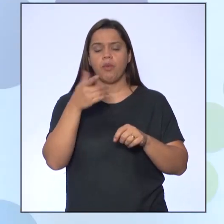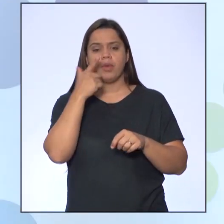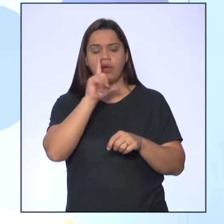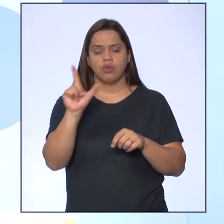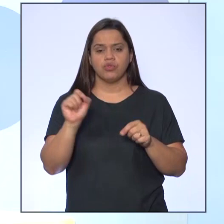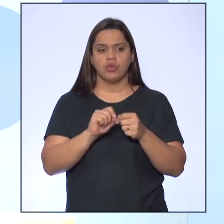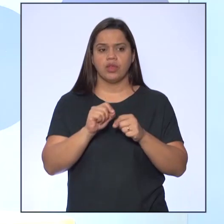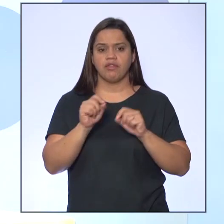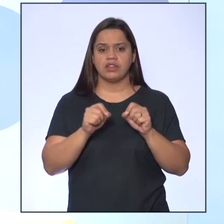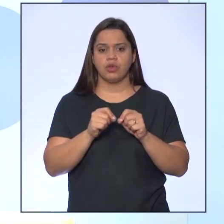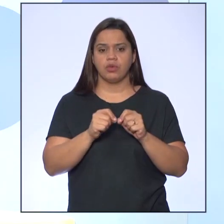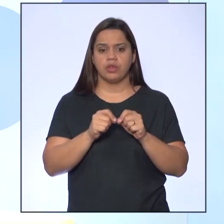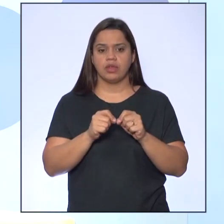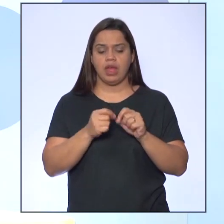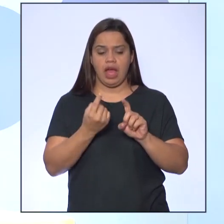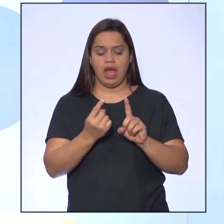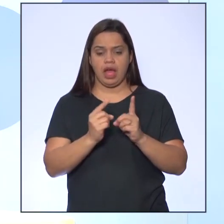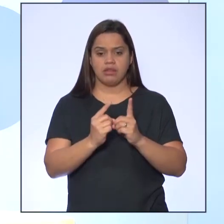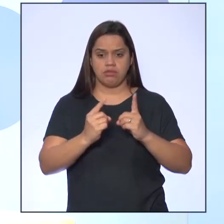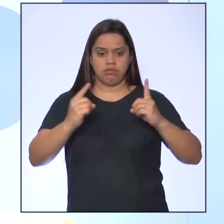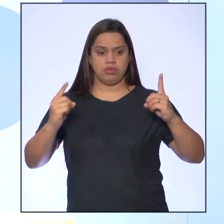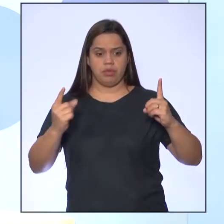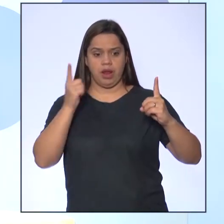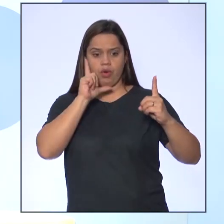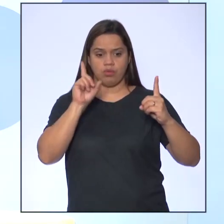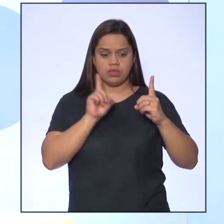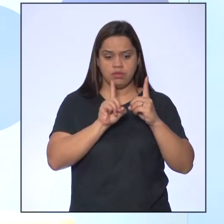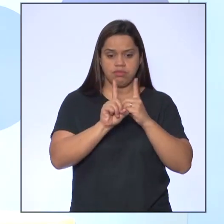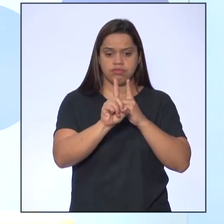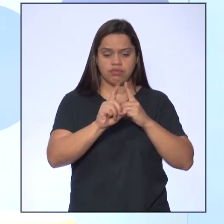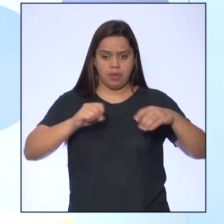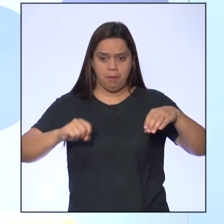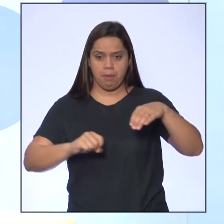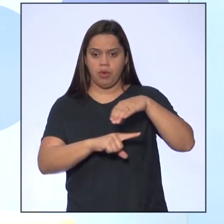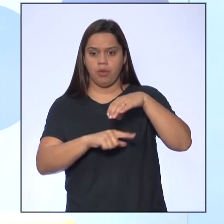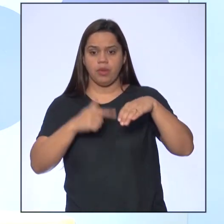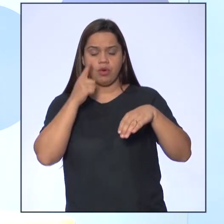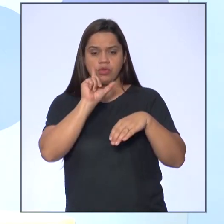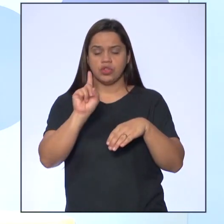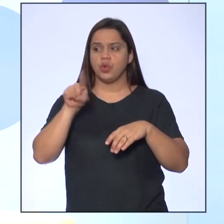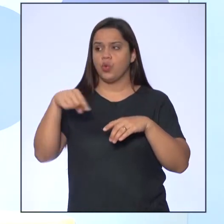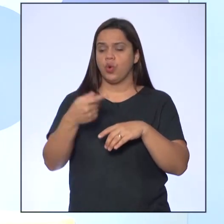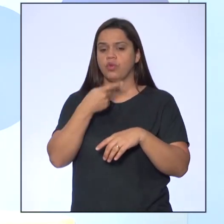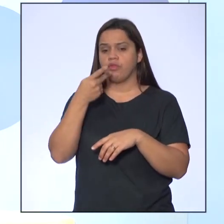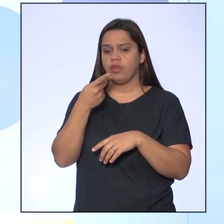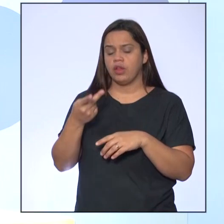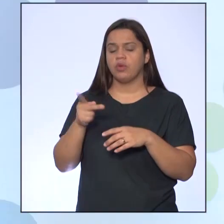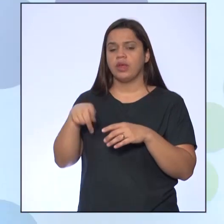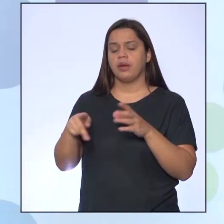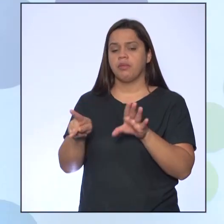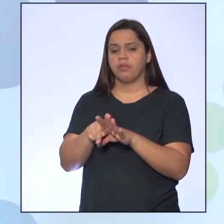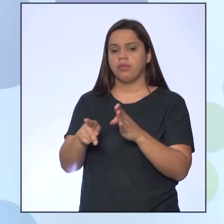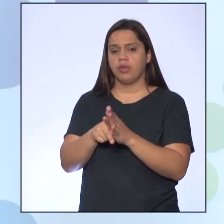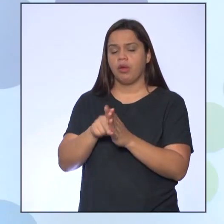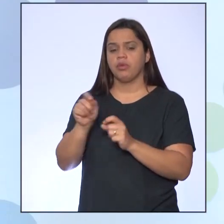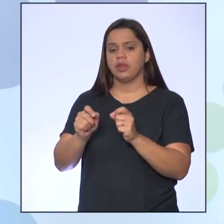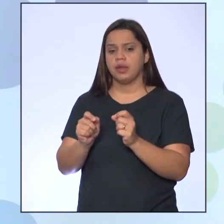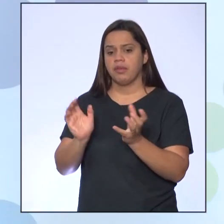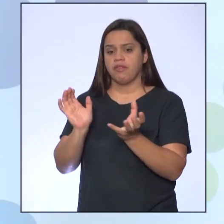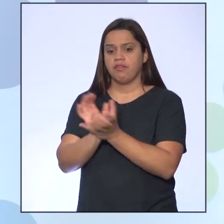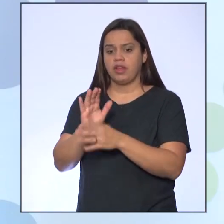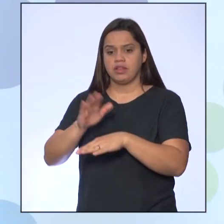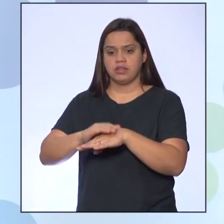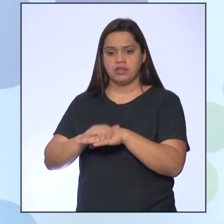marcar o gol. E o William falando que é o trabalho em equipe, que ela serve para desenvolver o trabalho em equipe. A tática, né? A tática, A